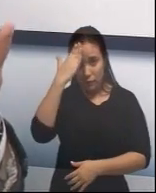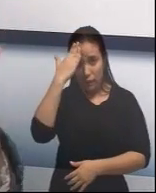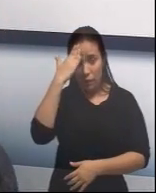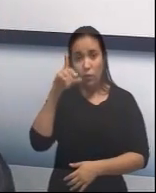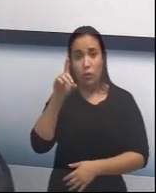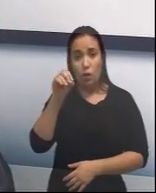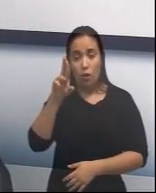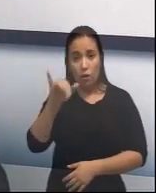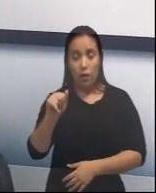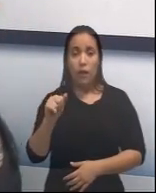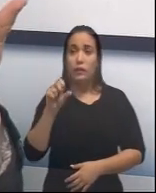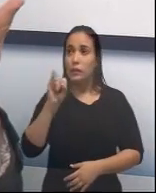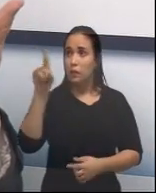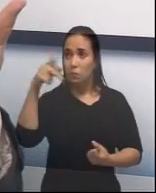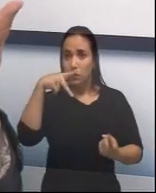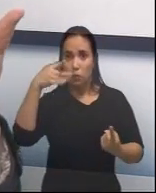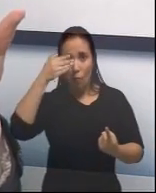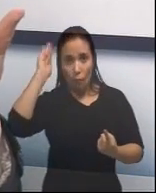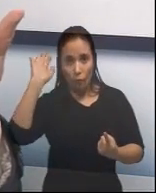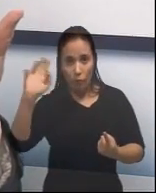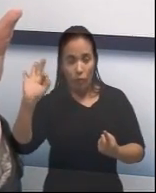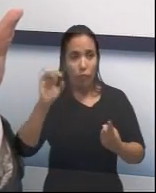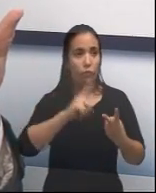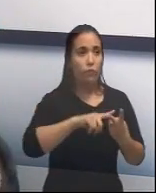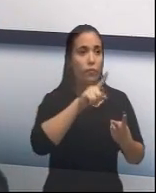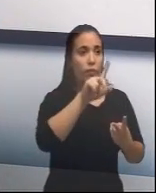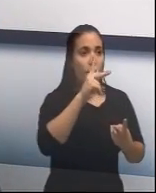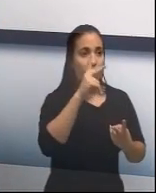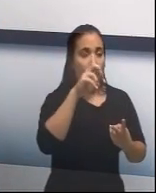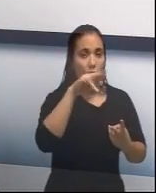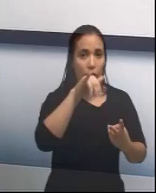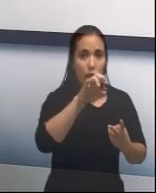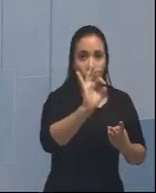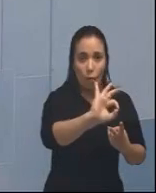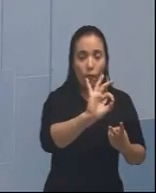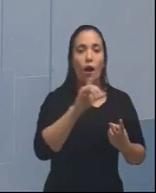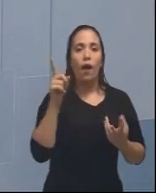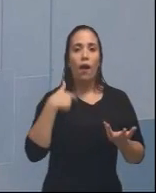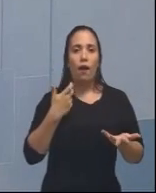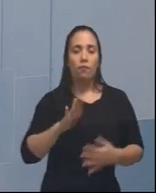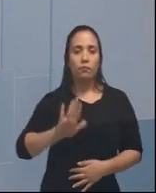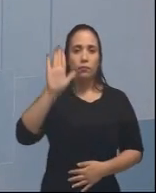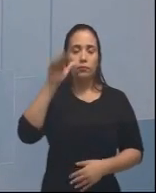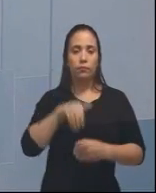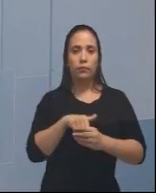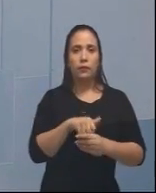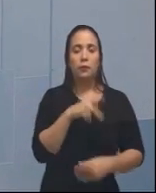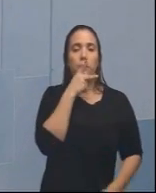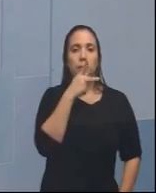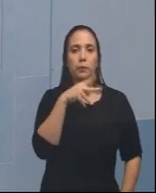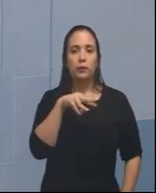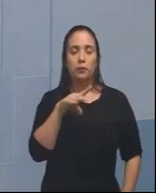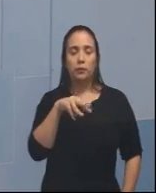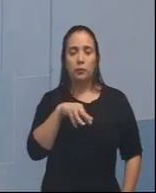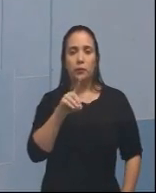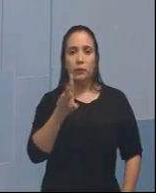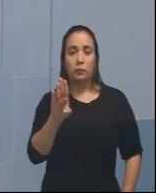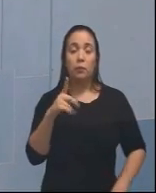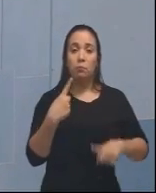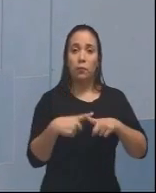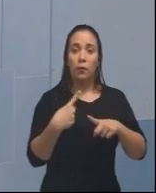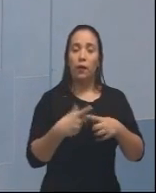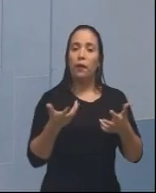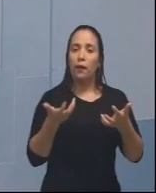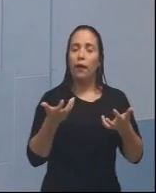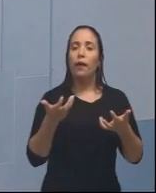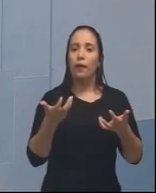consenso, se não for o Michel e nem o Rico Meirelles. Acho que é o sonho dele ainda. Ele está tentando criar esse balão de ensaio da candidatura ao governo do Estado,